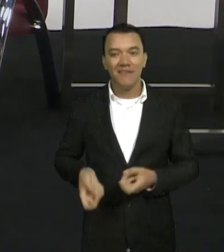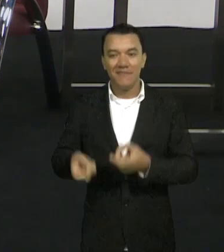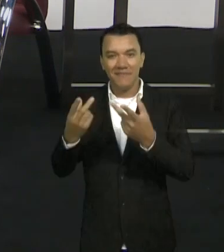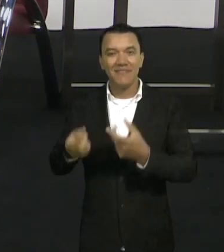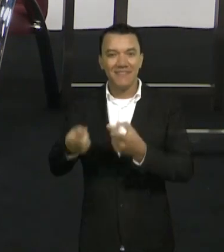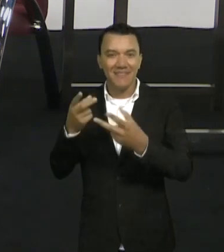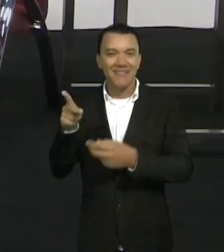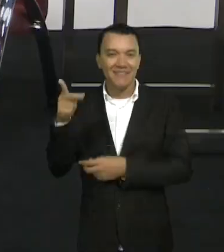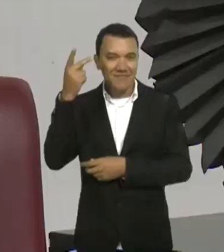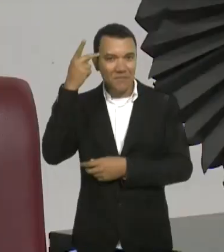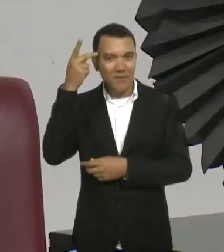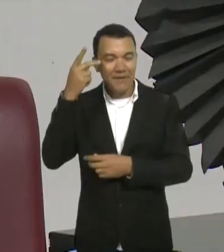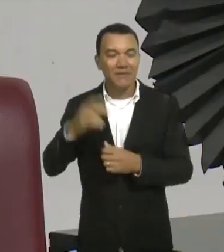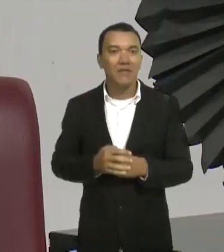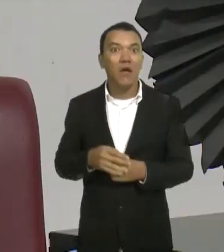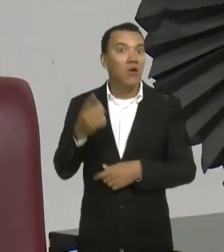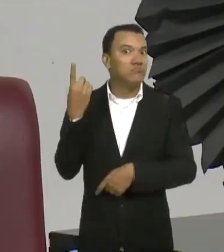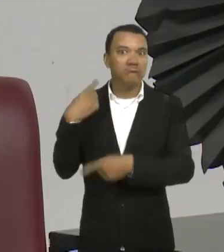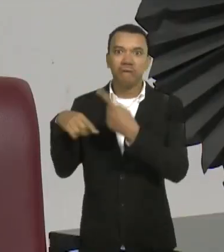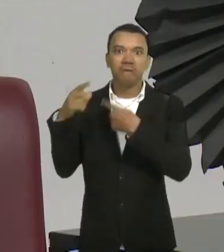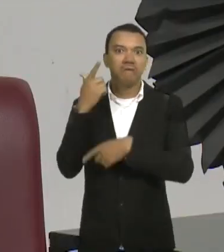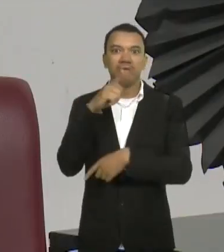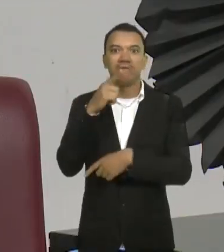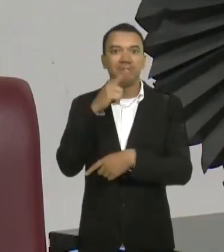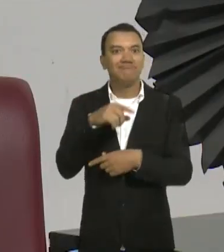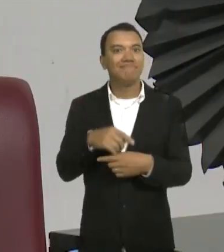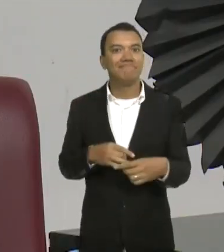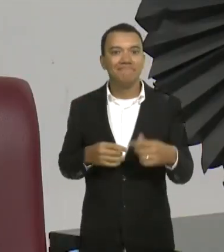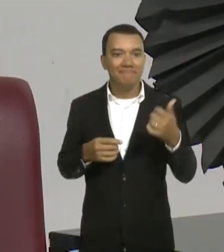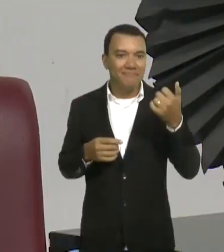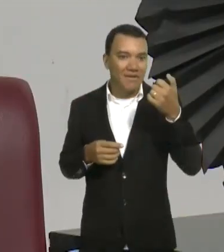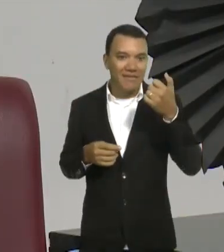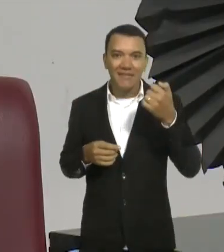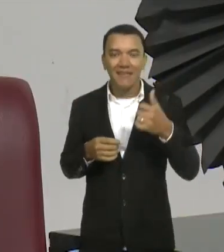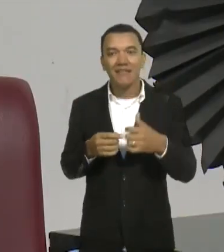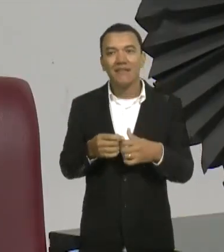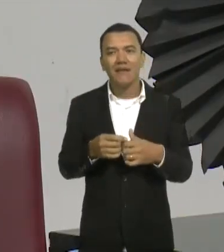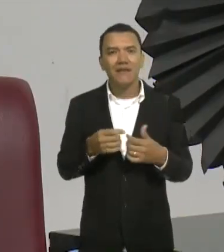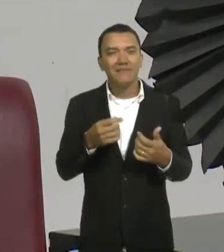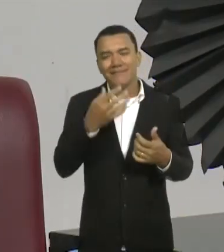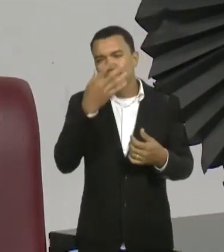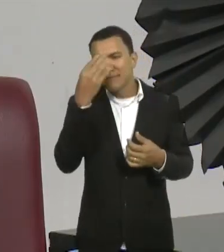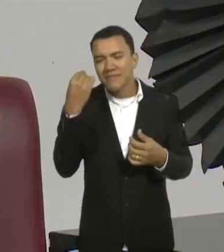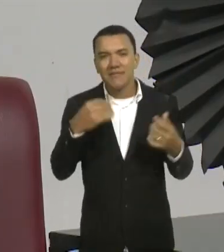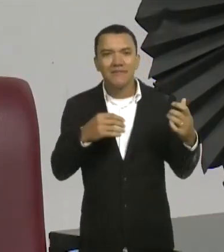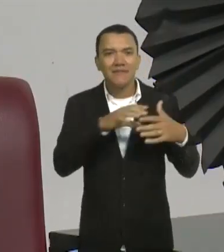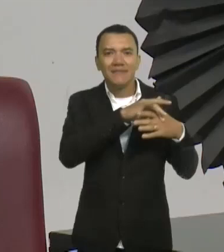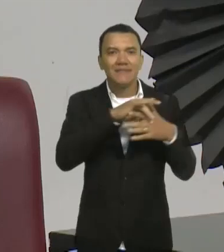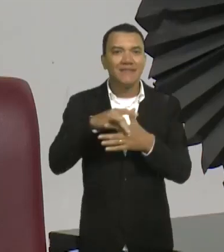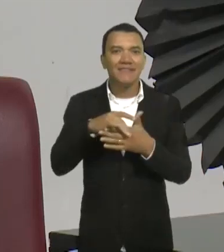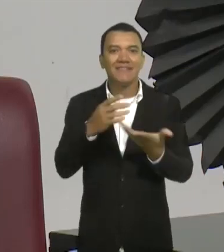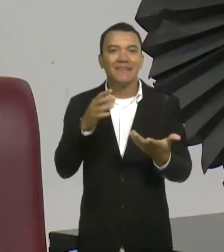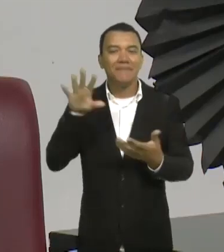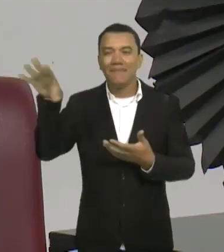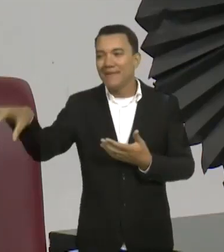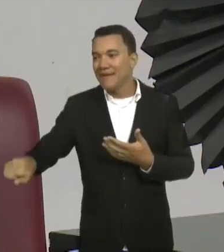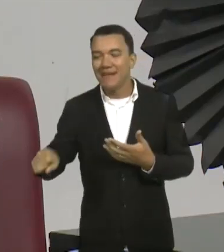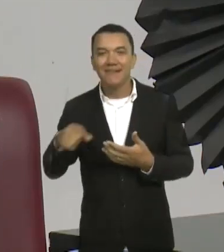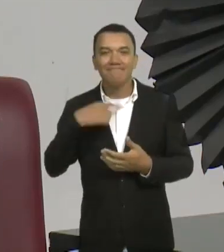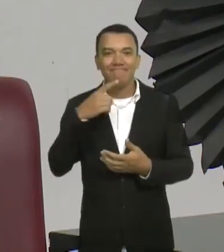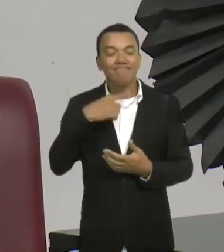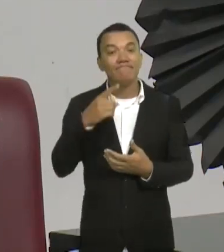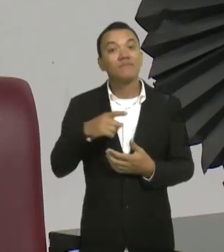em São Paulo. Foi um sucesso. As canetas da gente era para eu ter trazido, mas não deu para passar no nosso estande. Nós temos, a